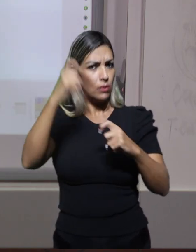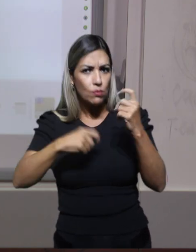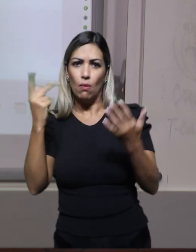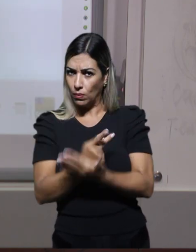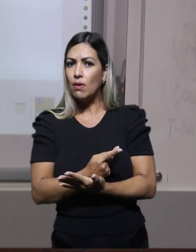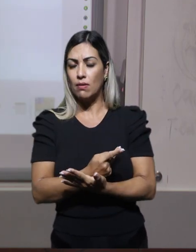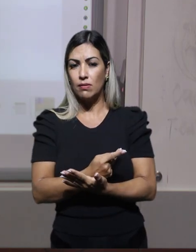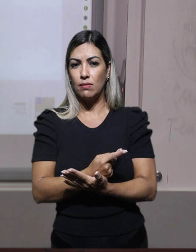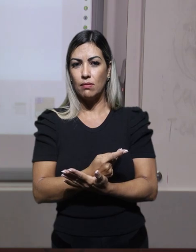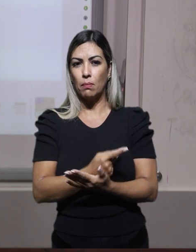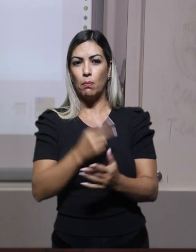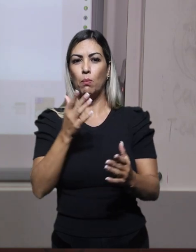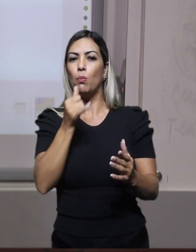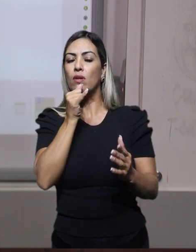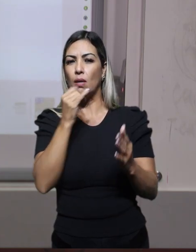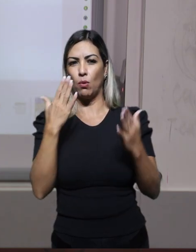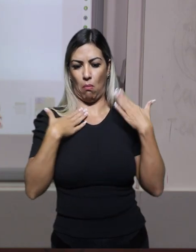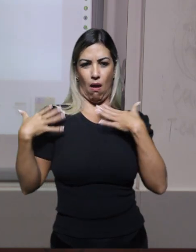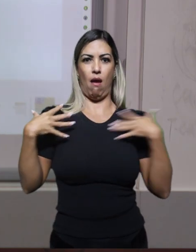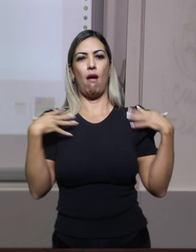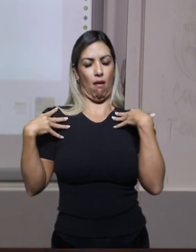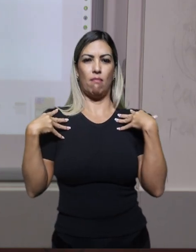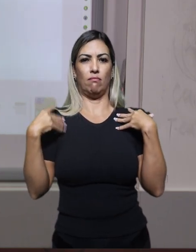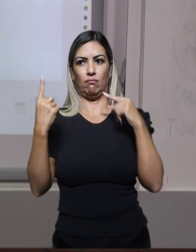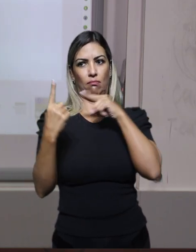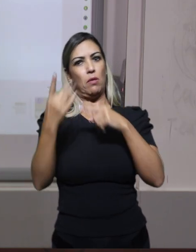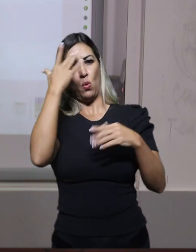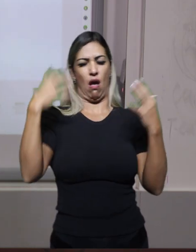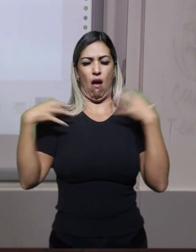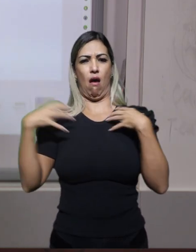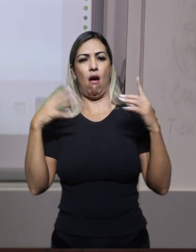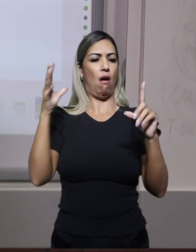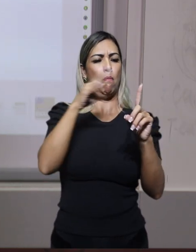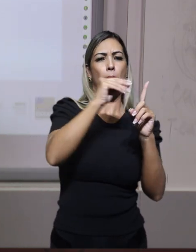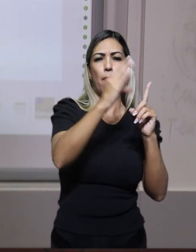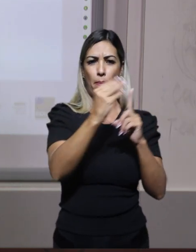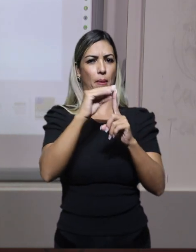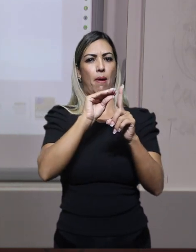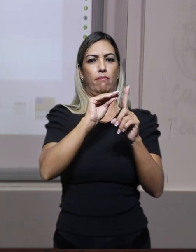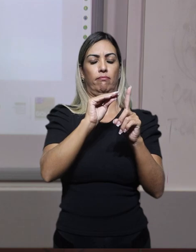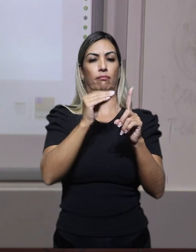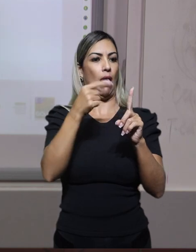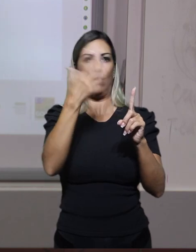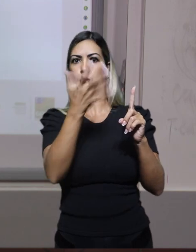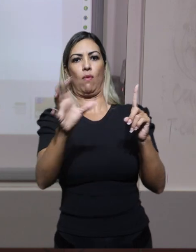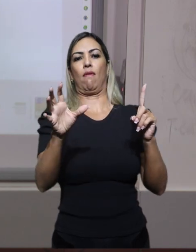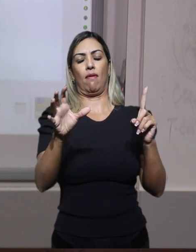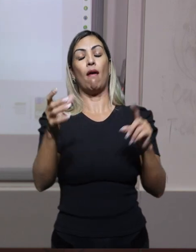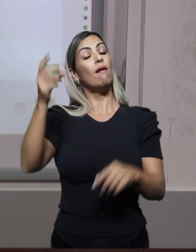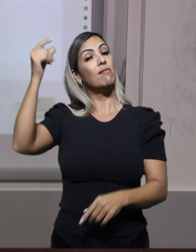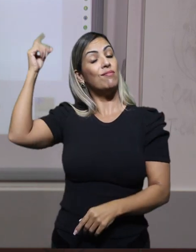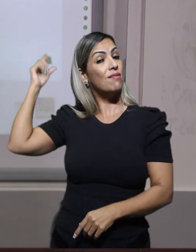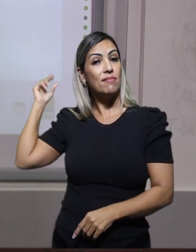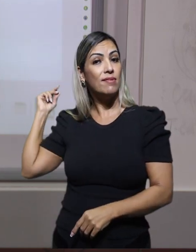como passar a mão, o agente passa a mão no corpo da vítima sem o seu consentimento.